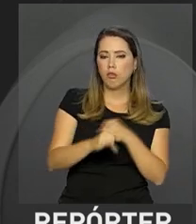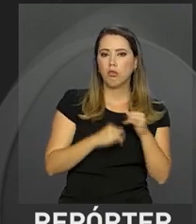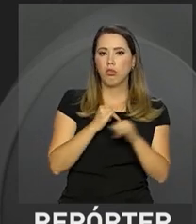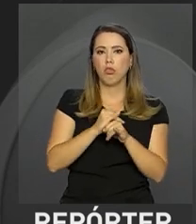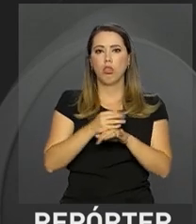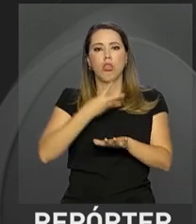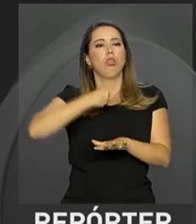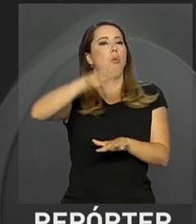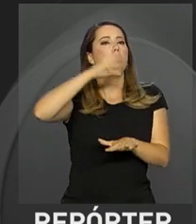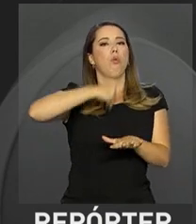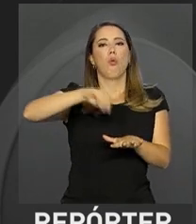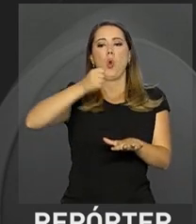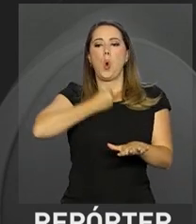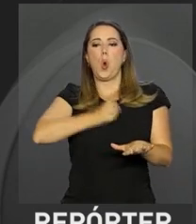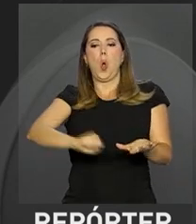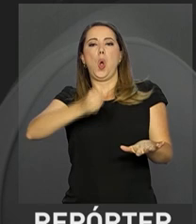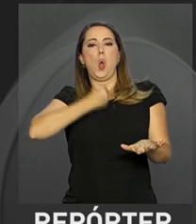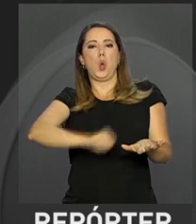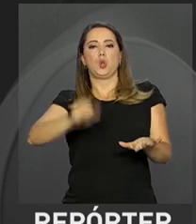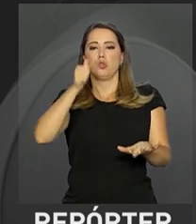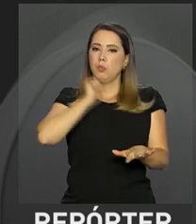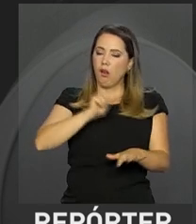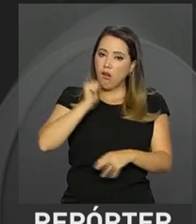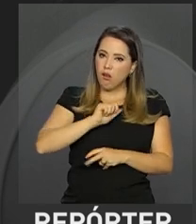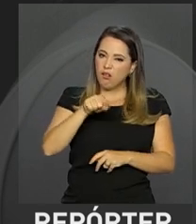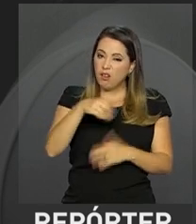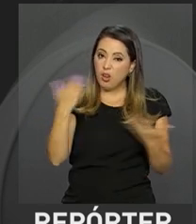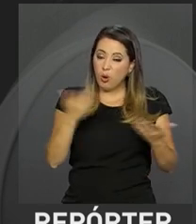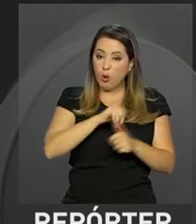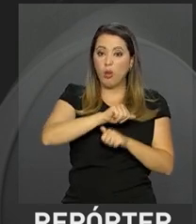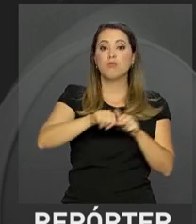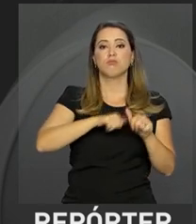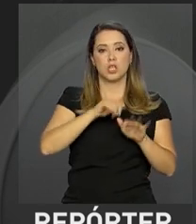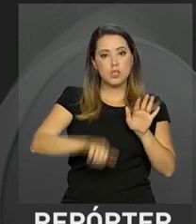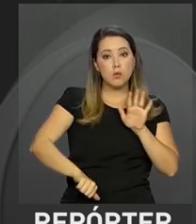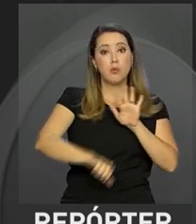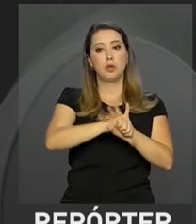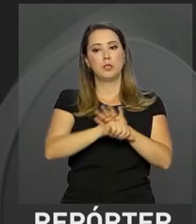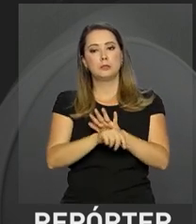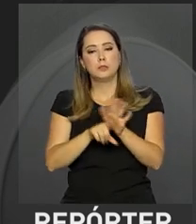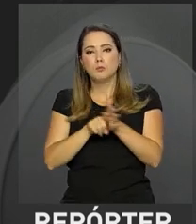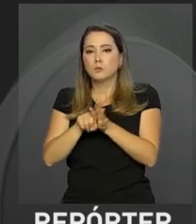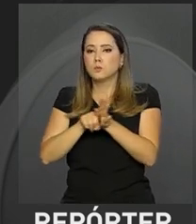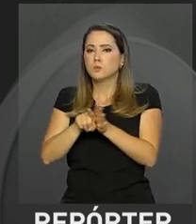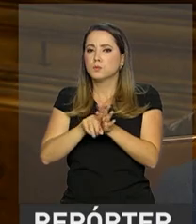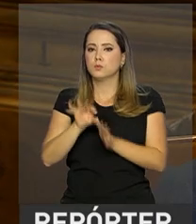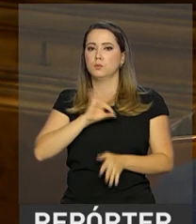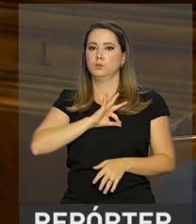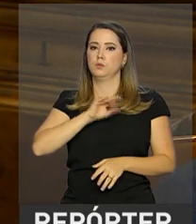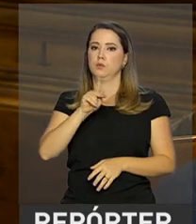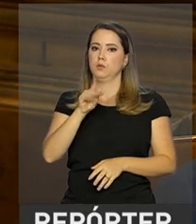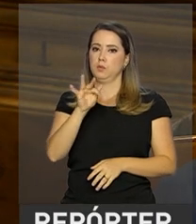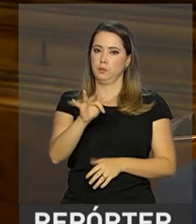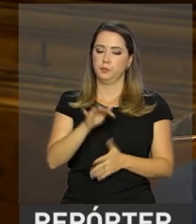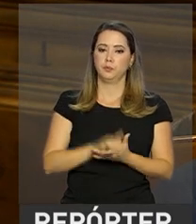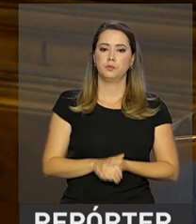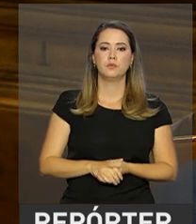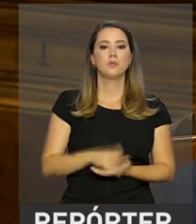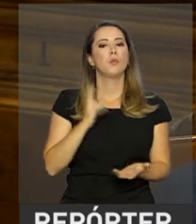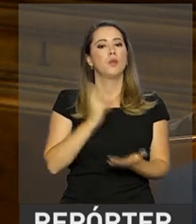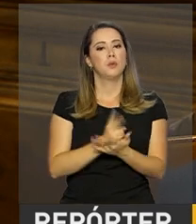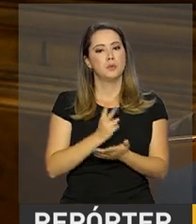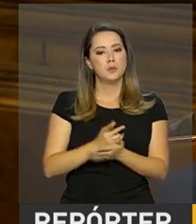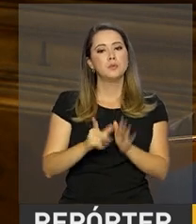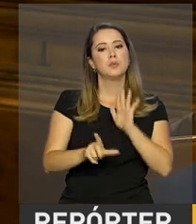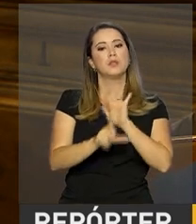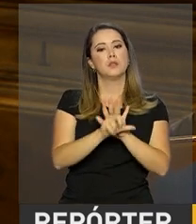conteúdo de ódio ou aversão às mulheres passa a ser crime investigado pela polícia federal apesar da nossa legislação seu